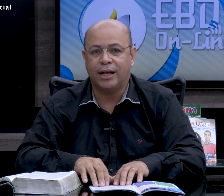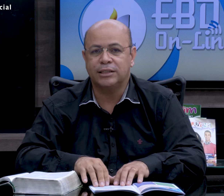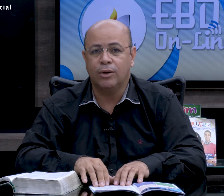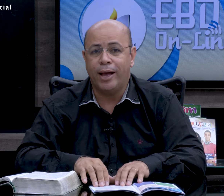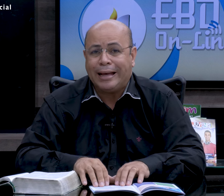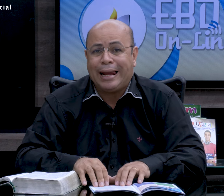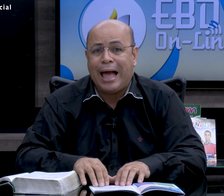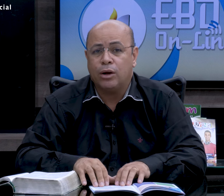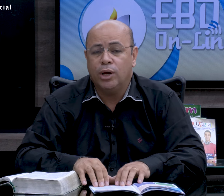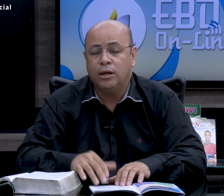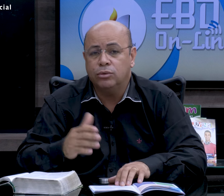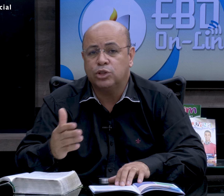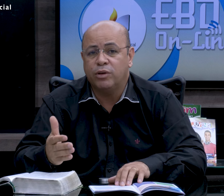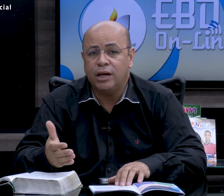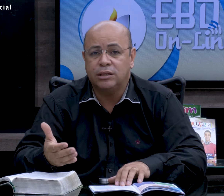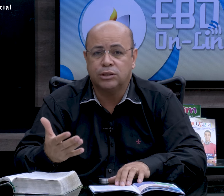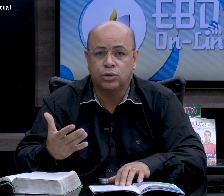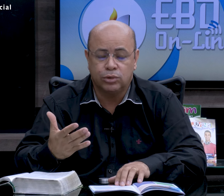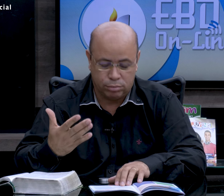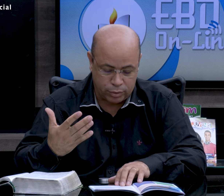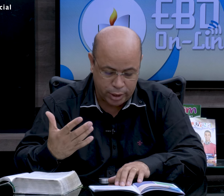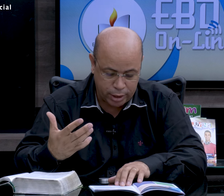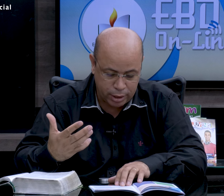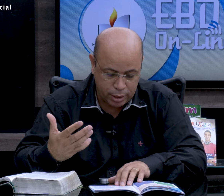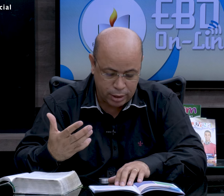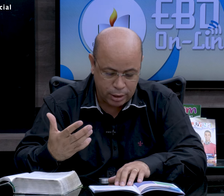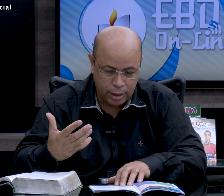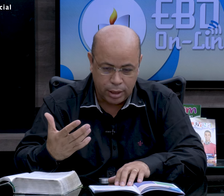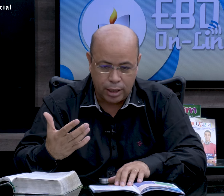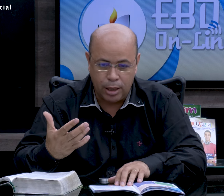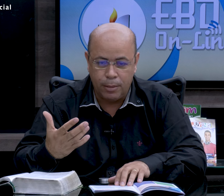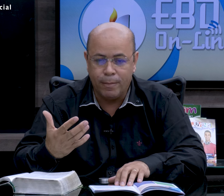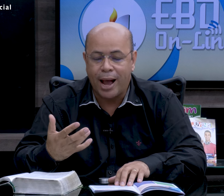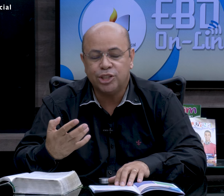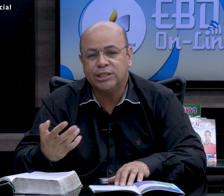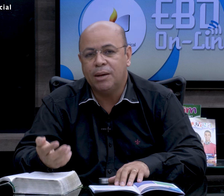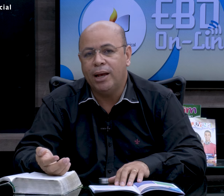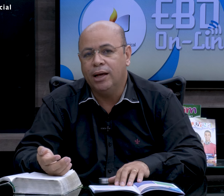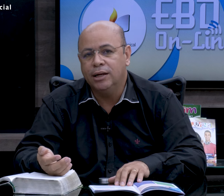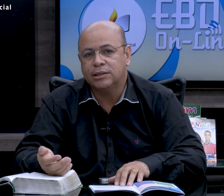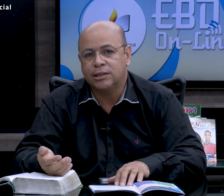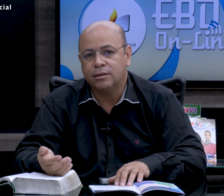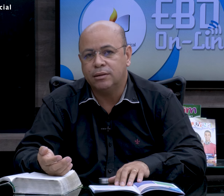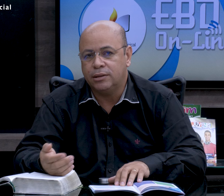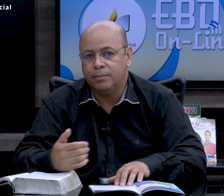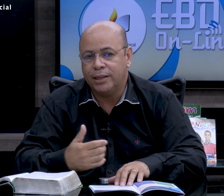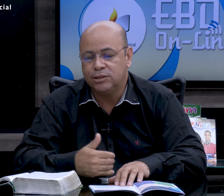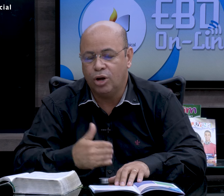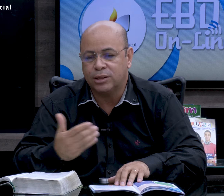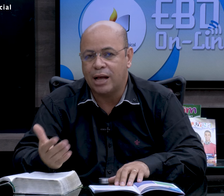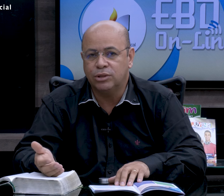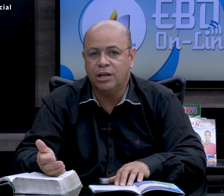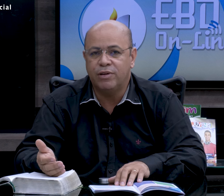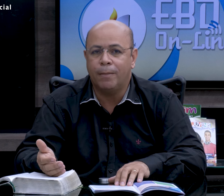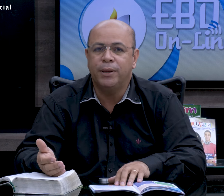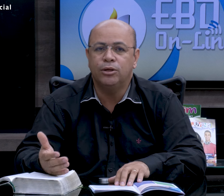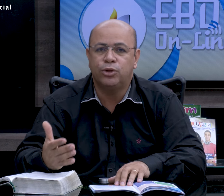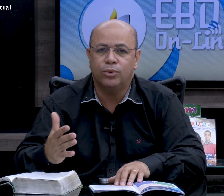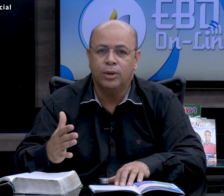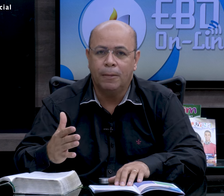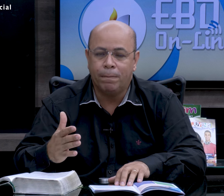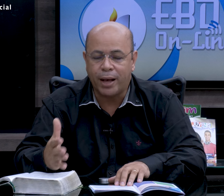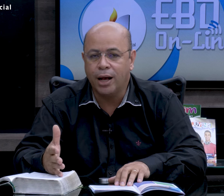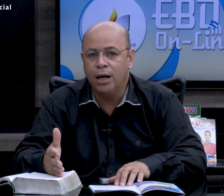Santificação é claro ele nos fez não é e eh imagens semelhança não é mais dotado de livre